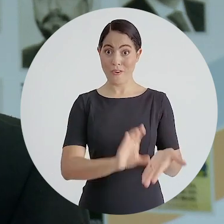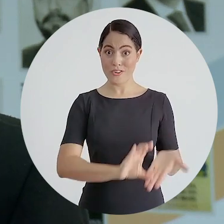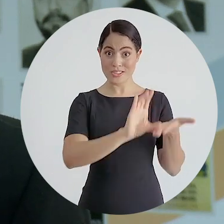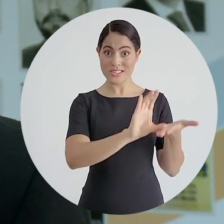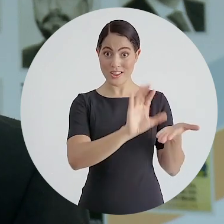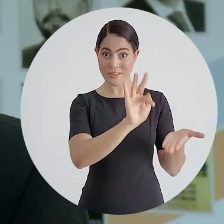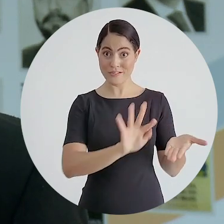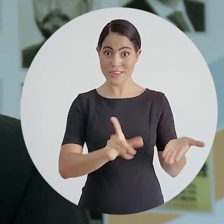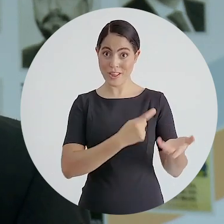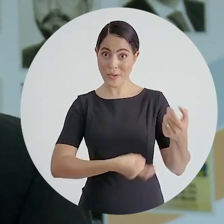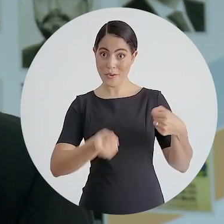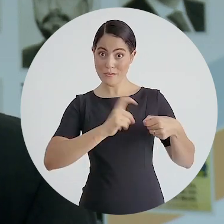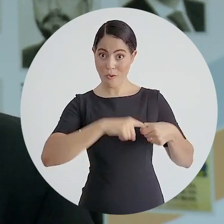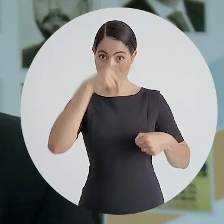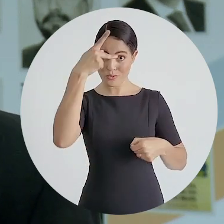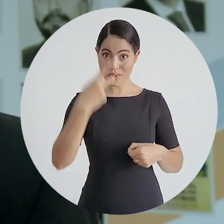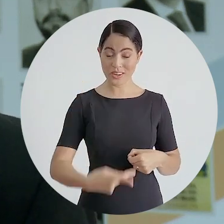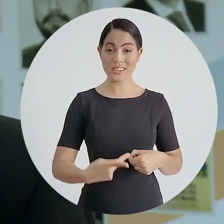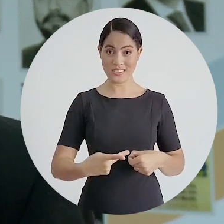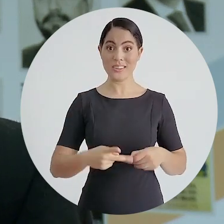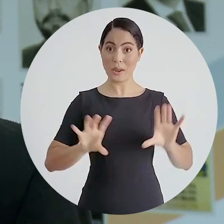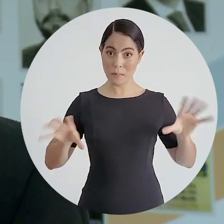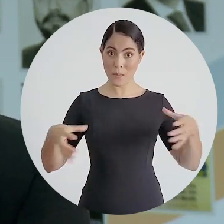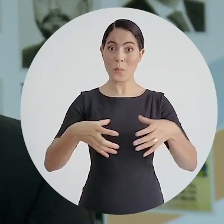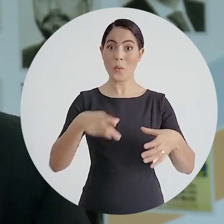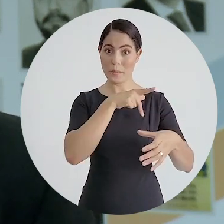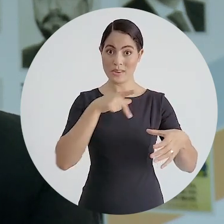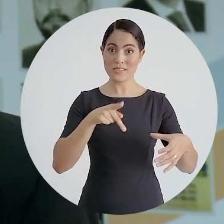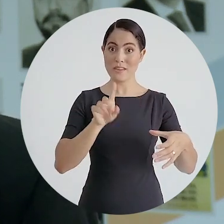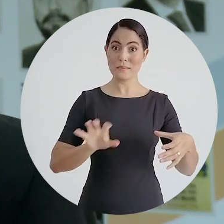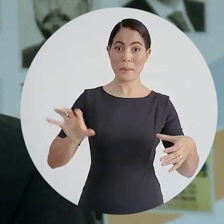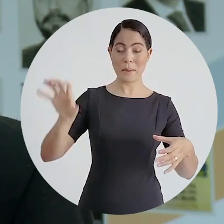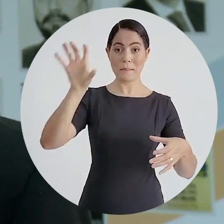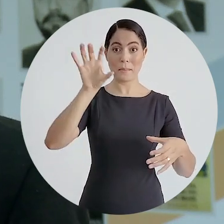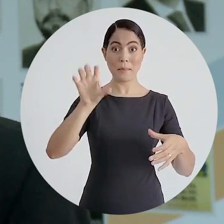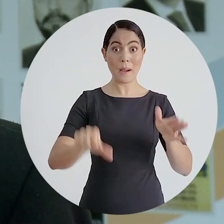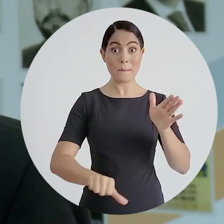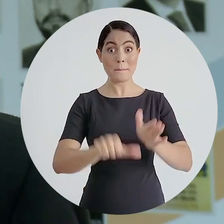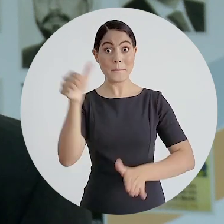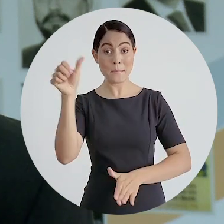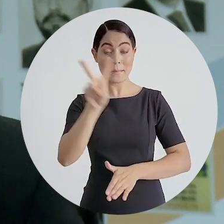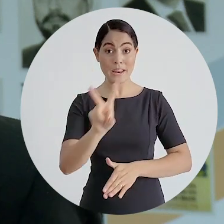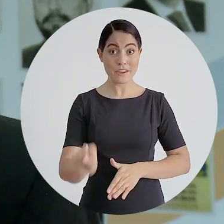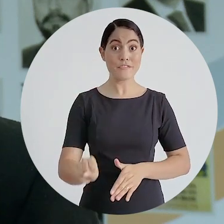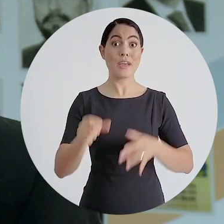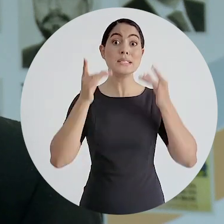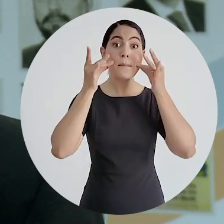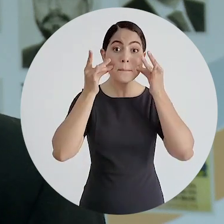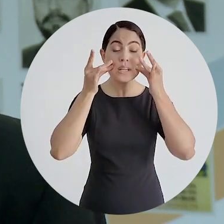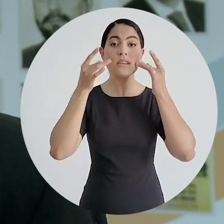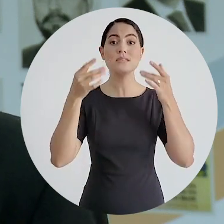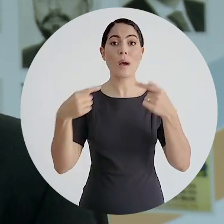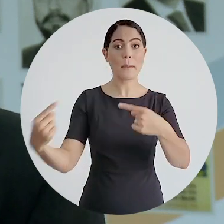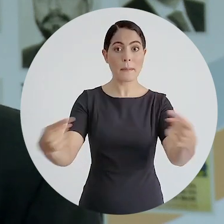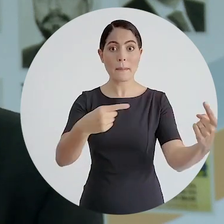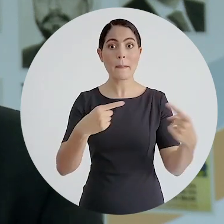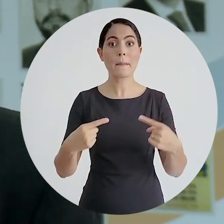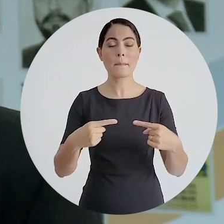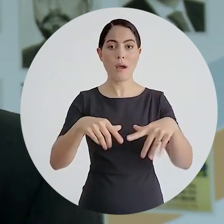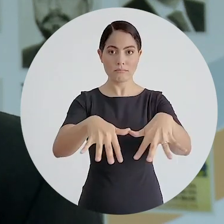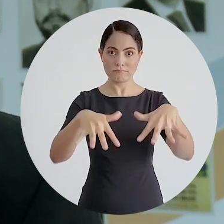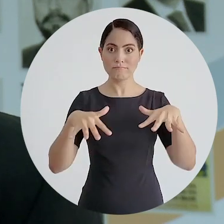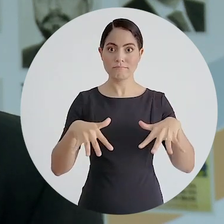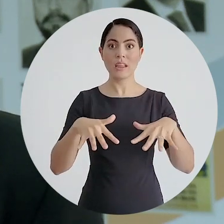Conselho Federal para o Colégio de Presidentes, primeiro colégio presencial dentro do contexto da pandemia, para